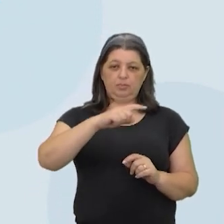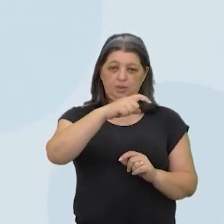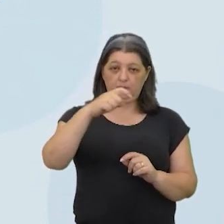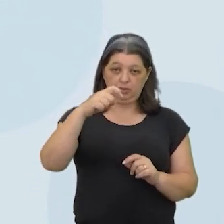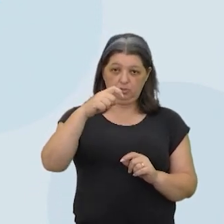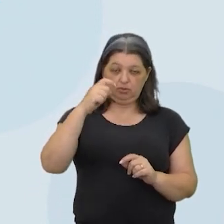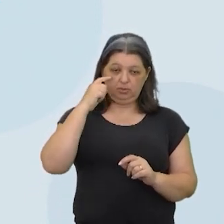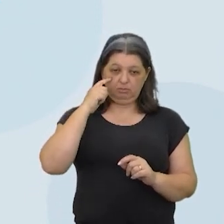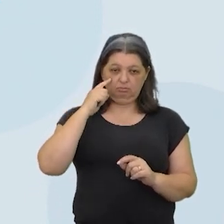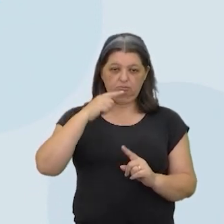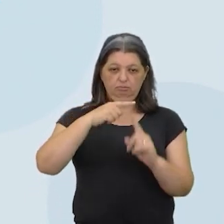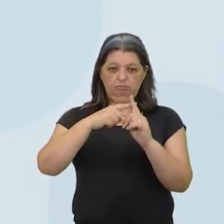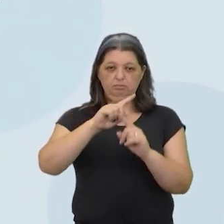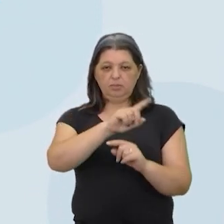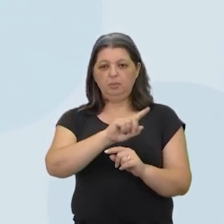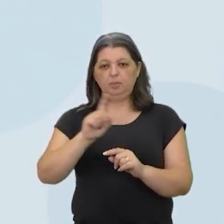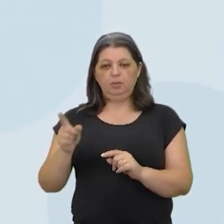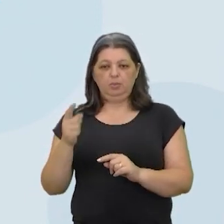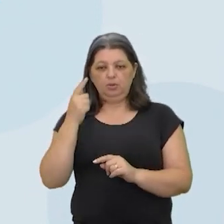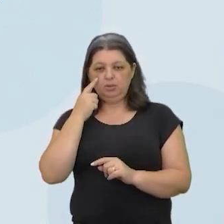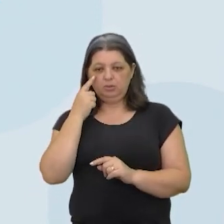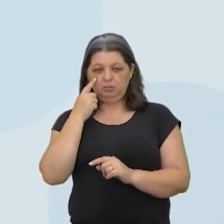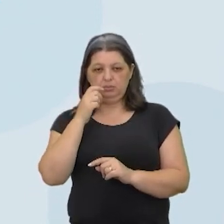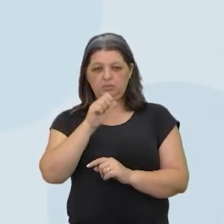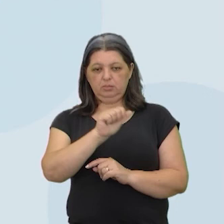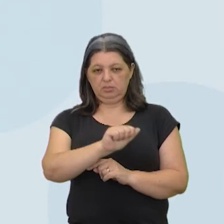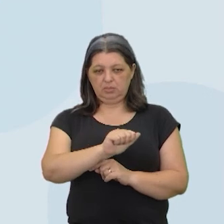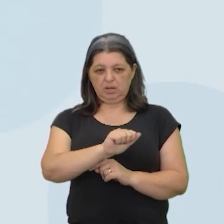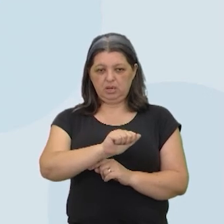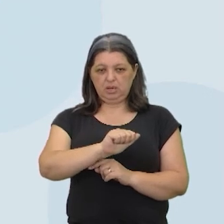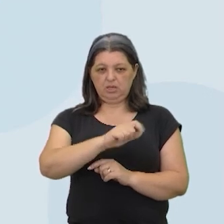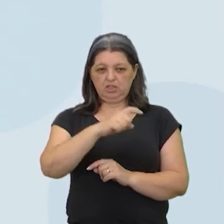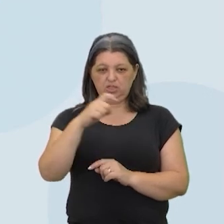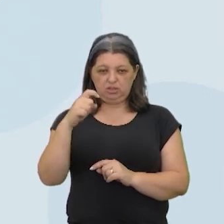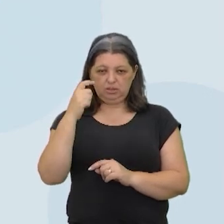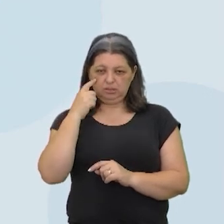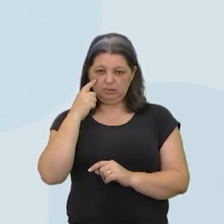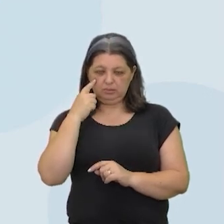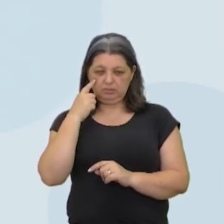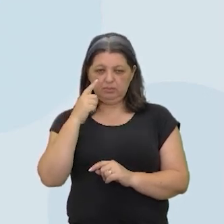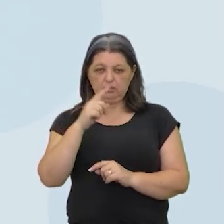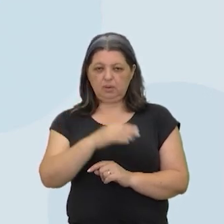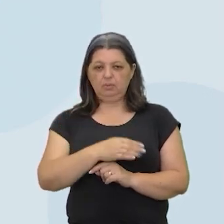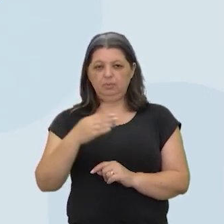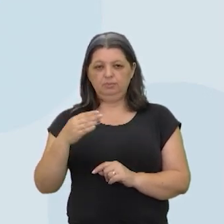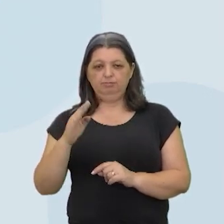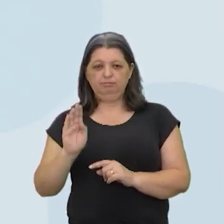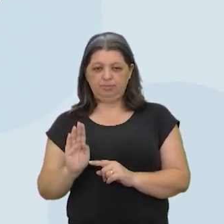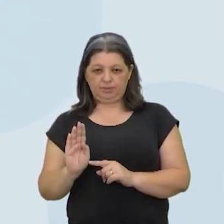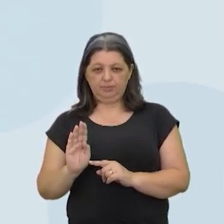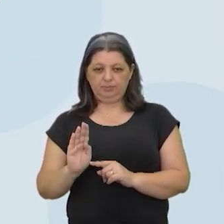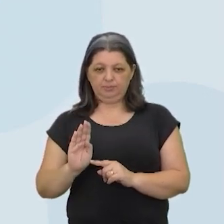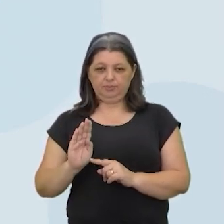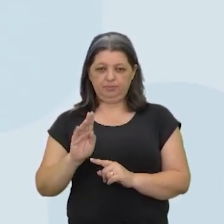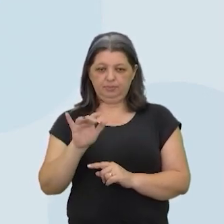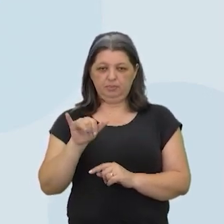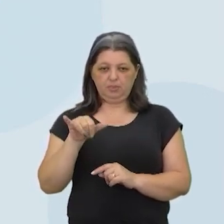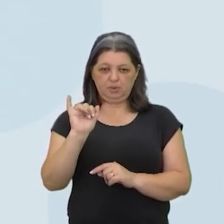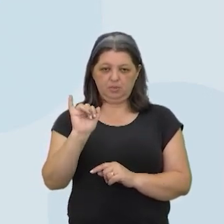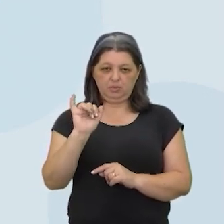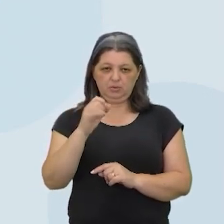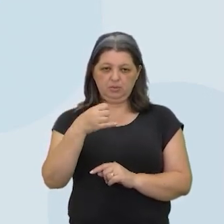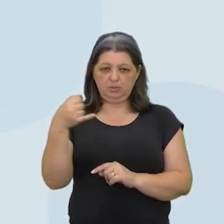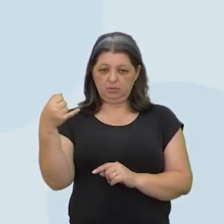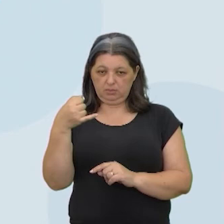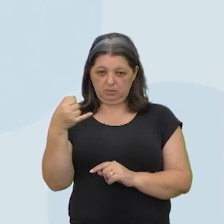para o B. Tá vendo? Ó, o AX, o X passa para o B. E o BY, o Y troca